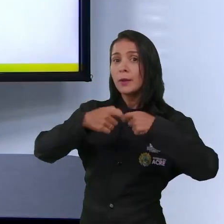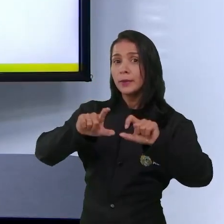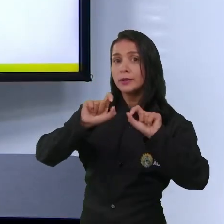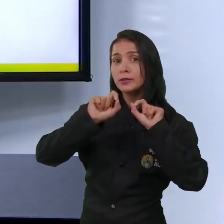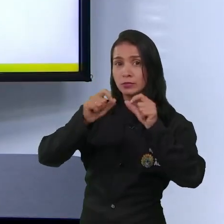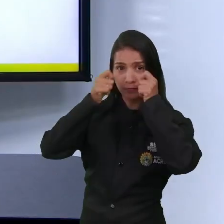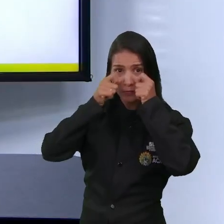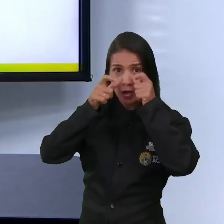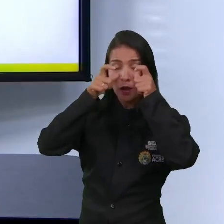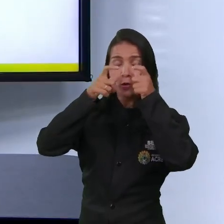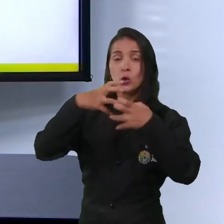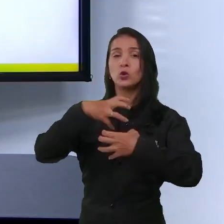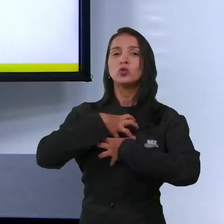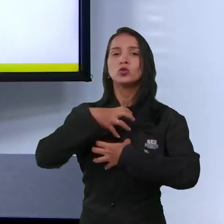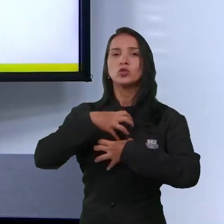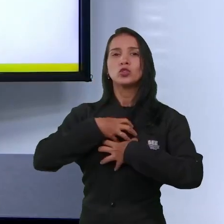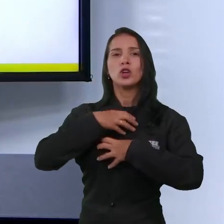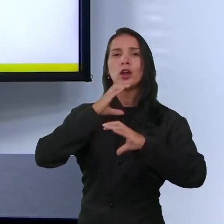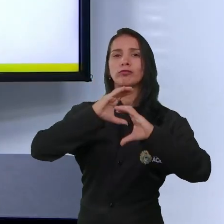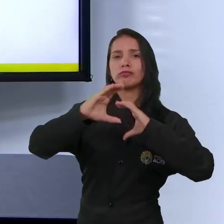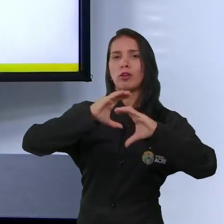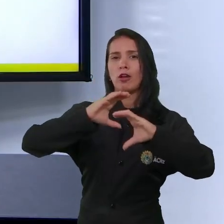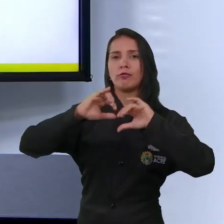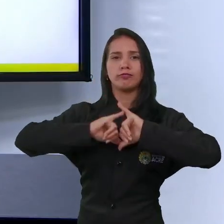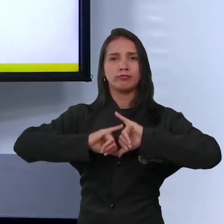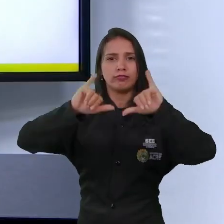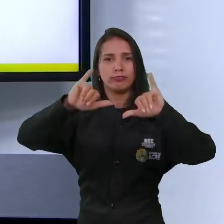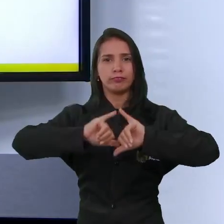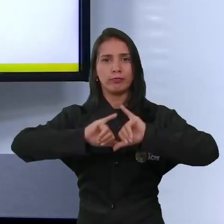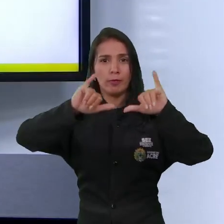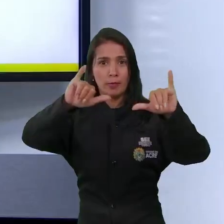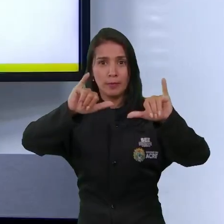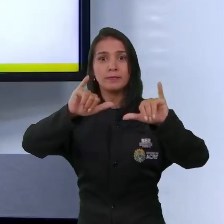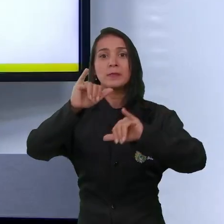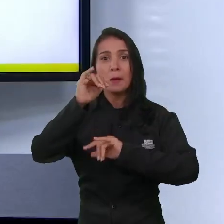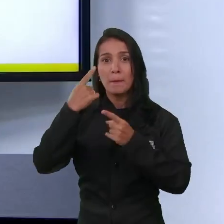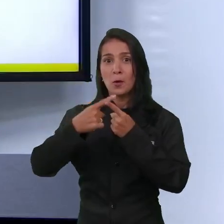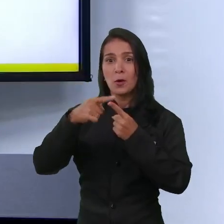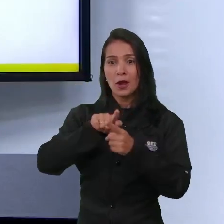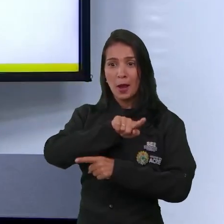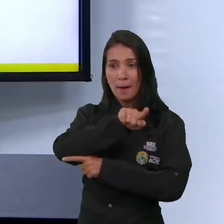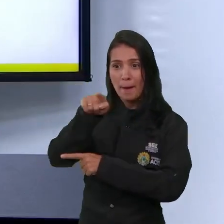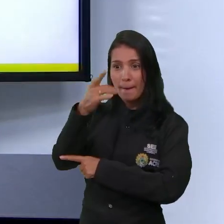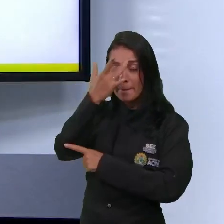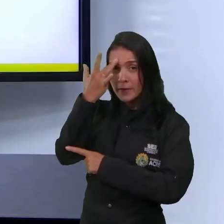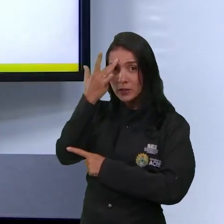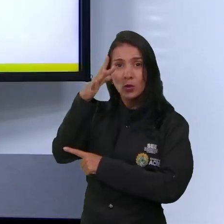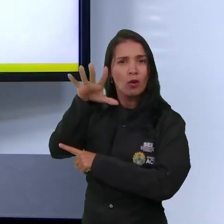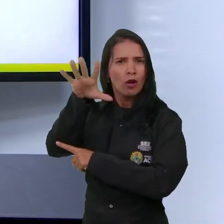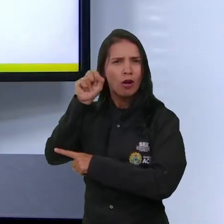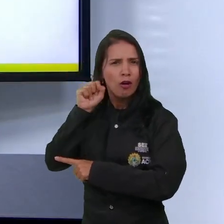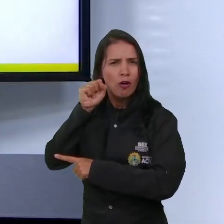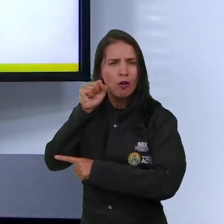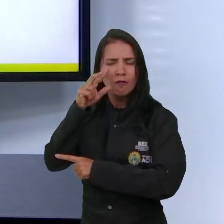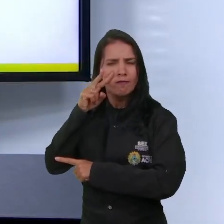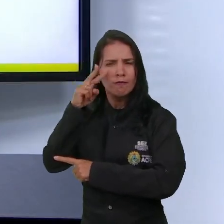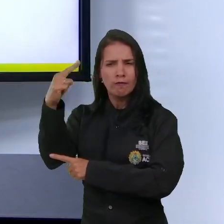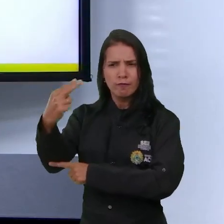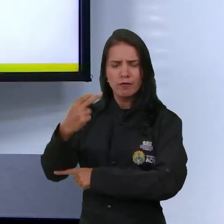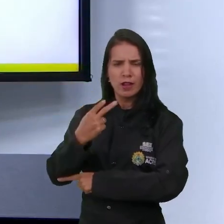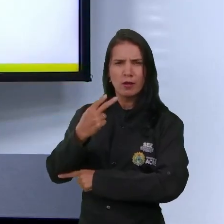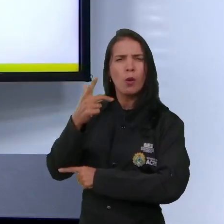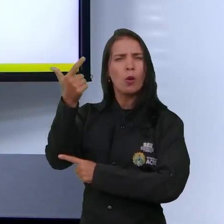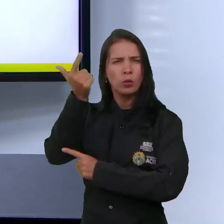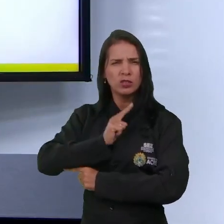prestar atenção na forma como você está enunciando, e seu receptor vai receber essa mensagem. Então, você